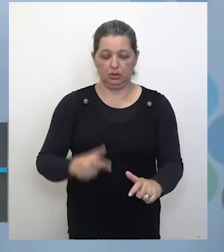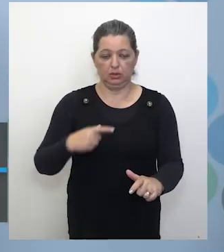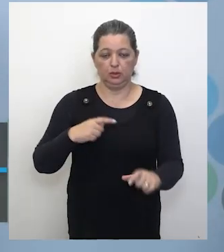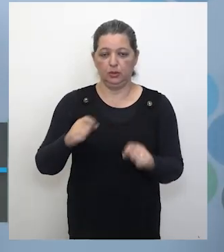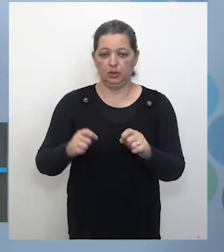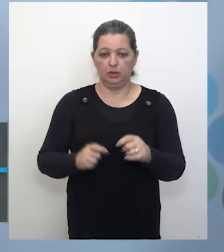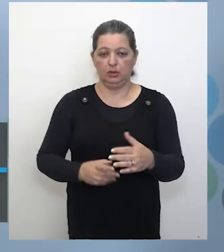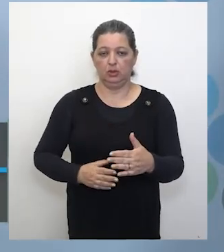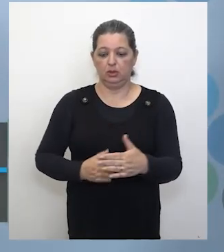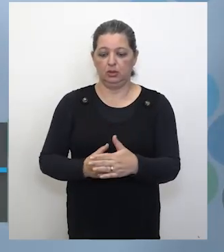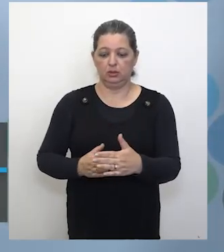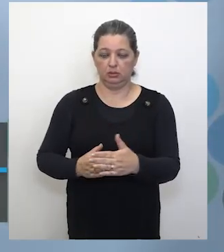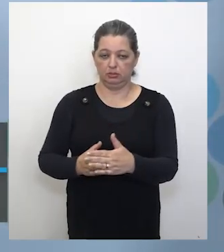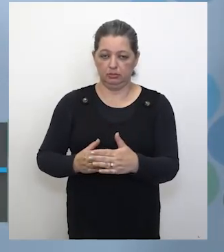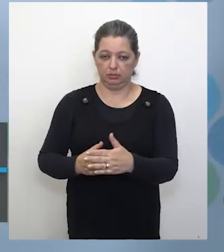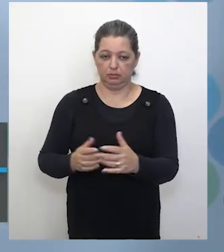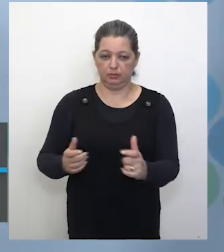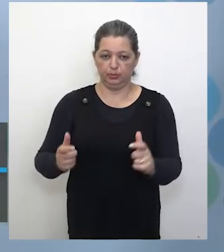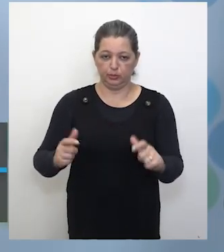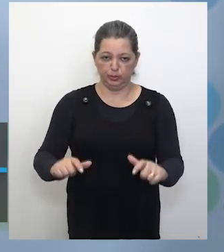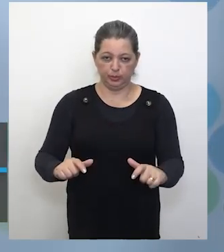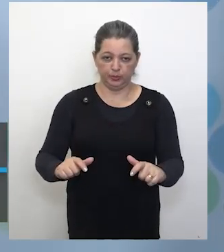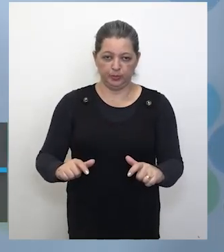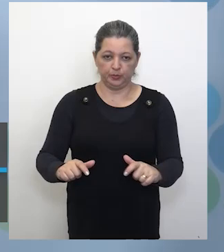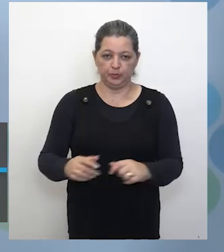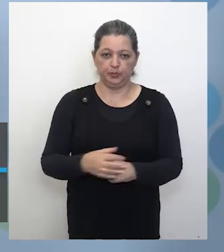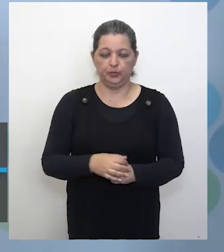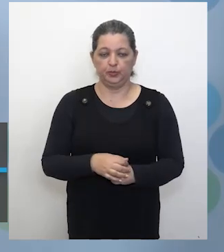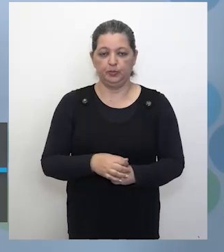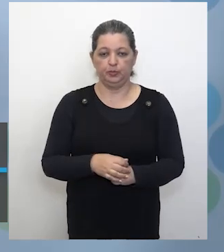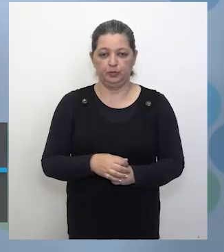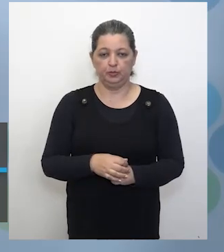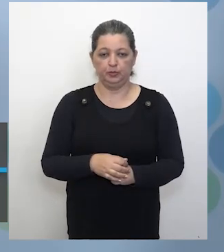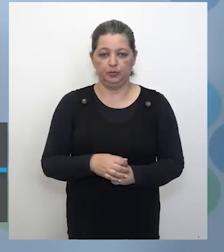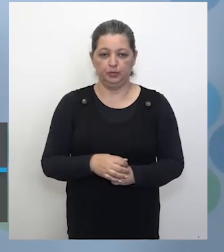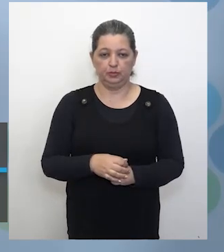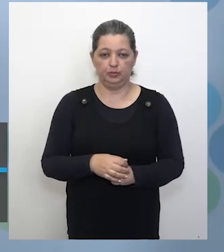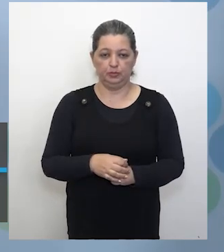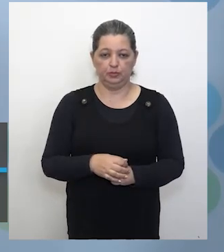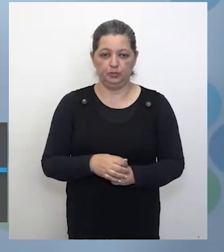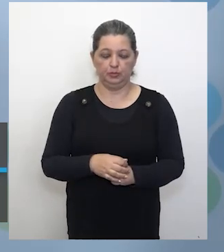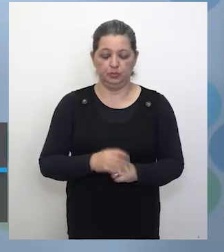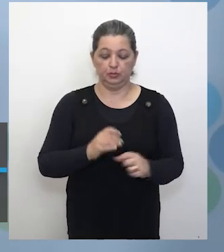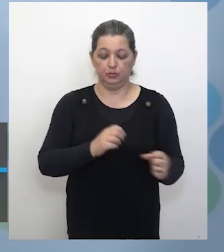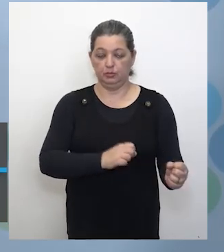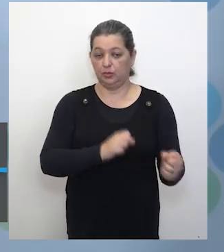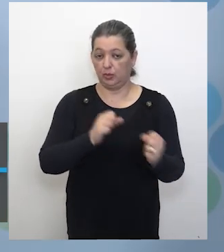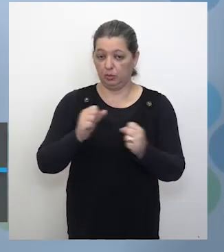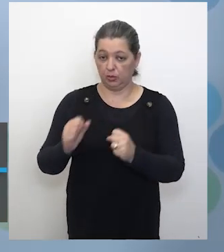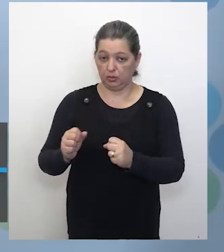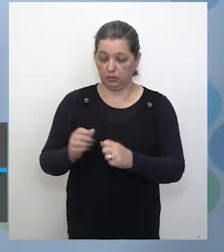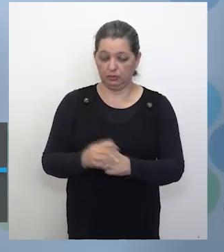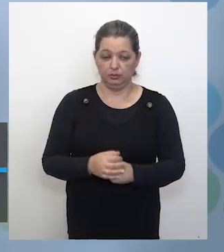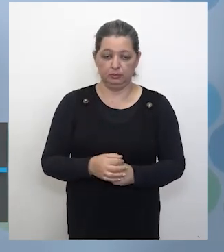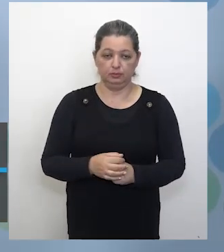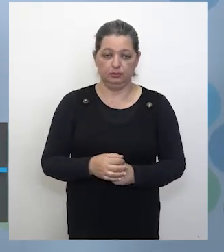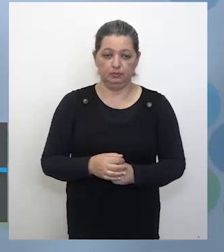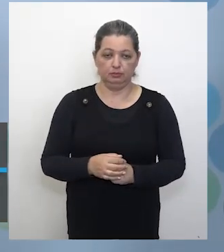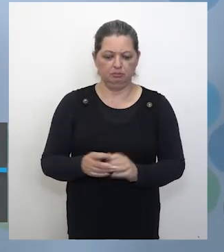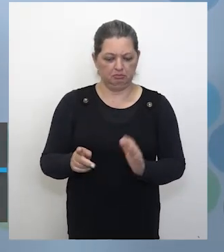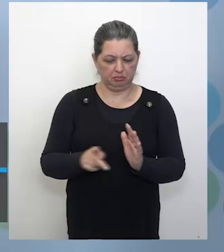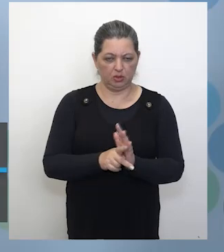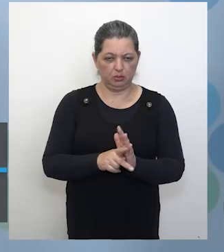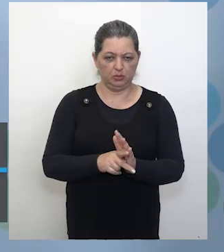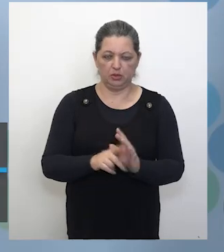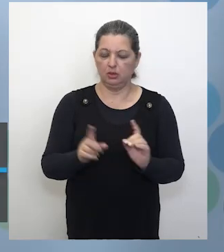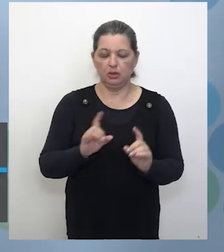delimitação, né, espacial determinada por condições de poder. Mas o território não é só isso. Não